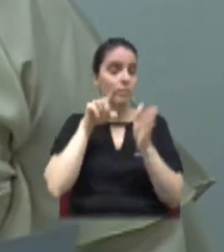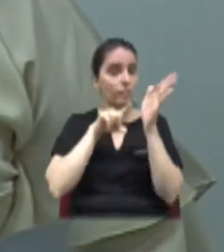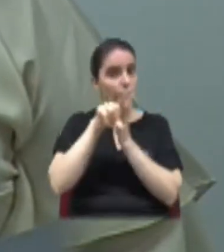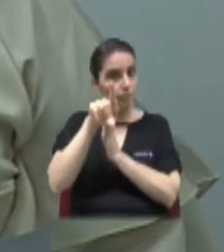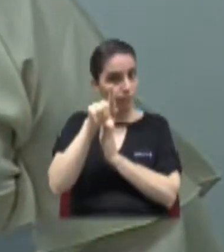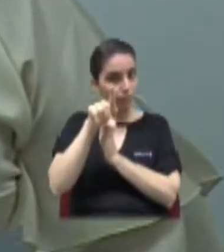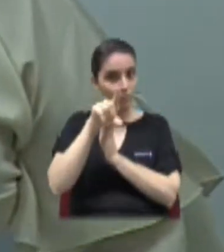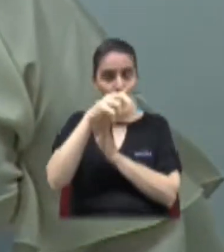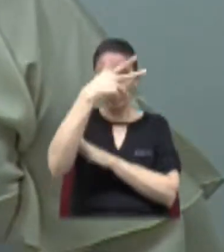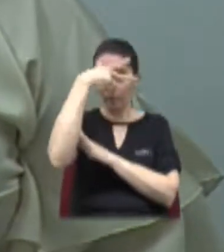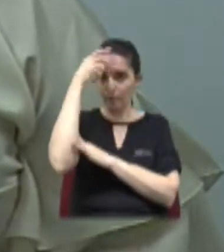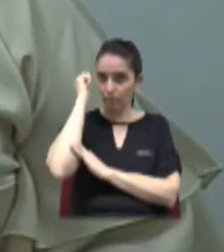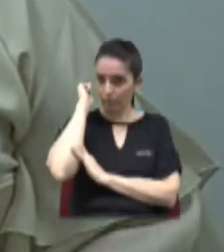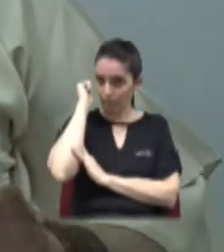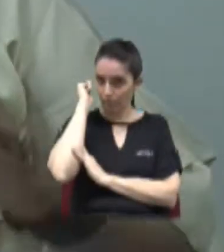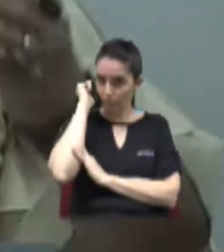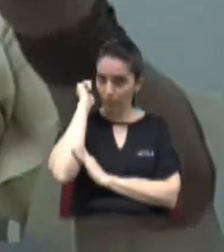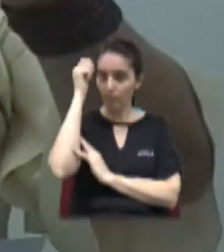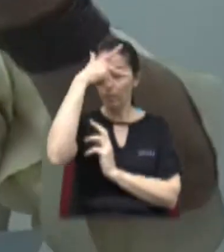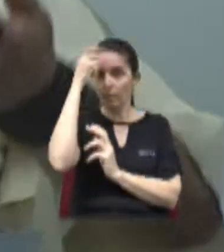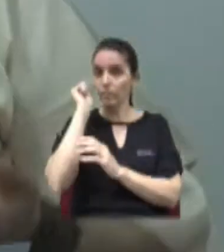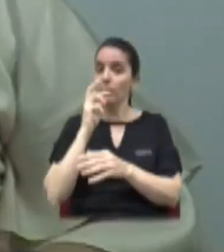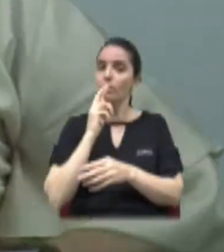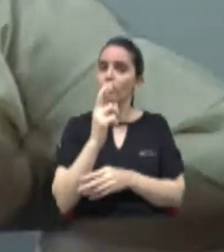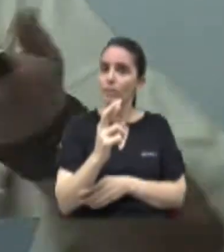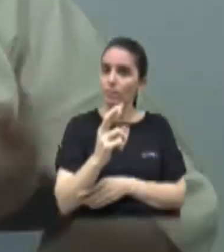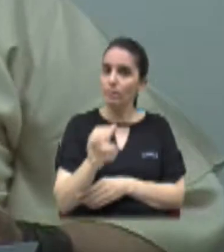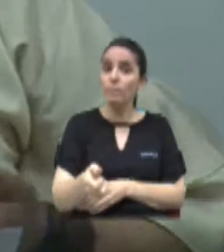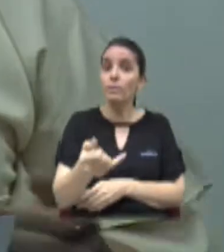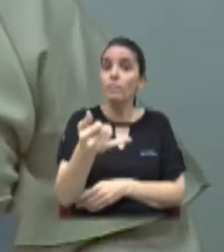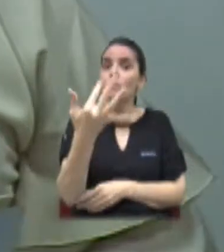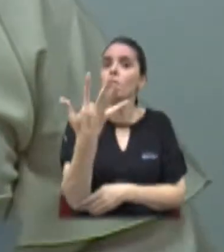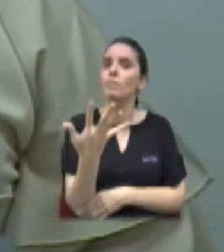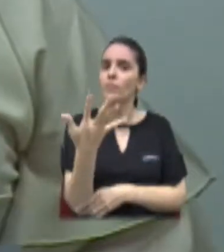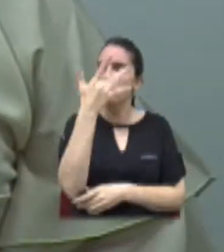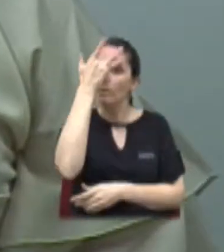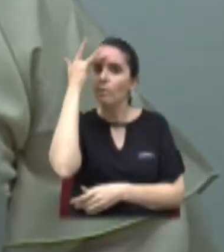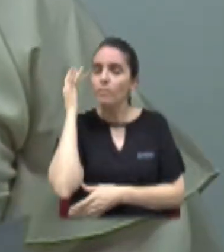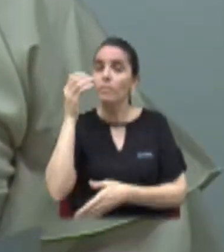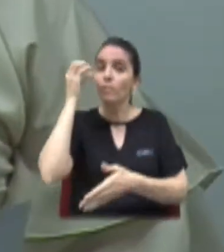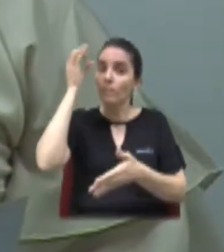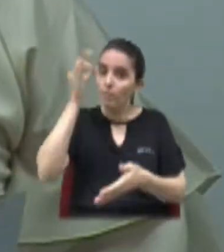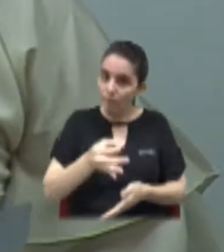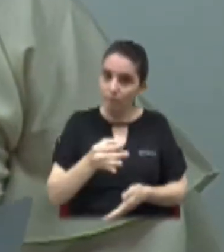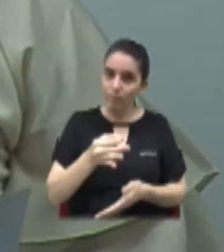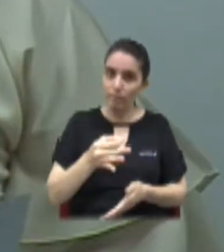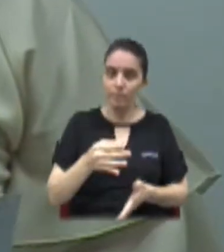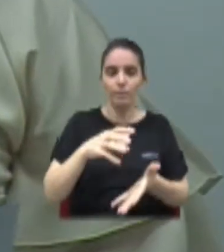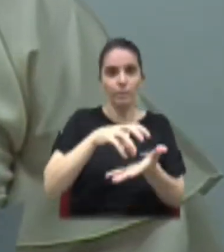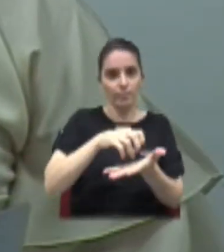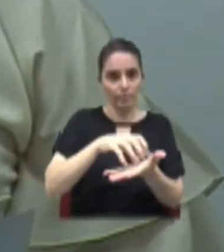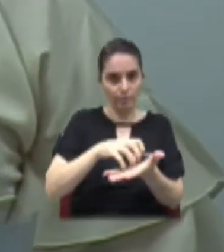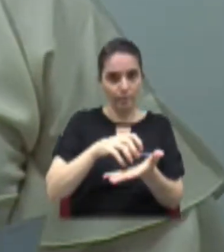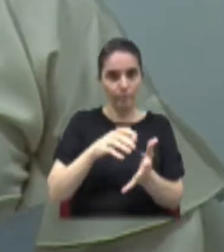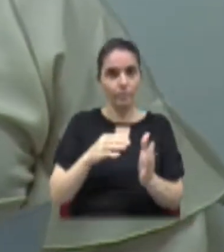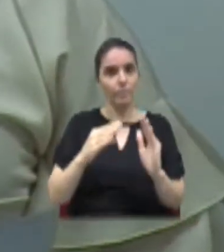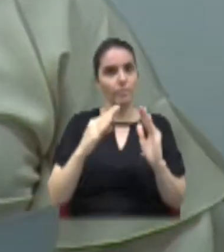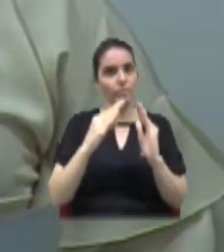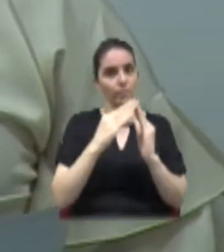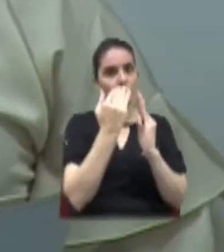nosso nobre vereador Jorge de Freitas falou que era 15, está 11 ou 12 mil. Perguntei na prefeitura para